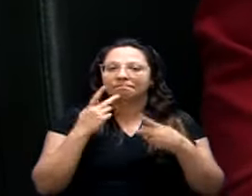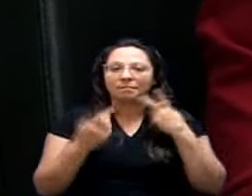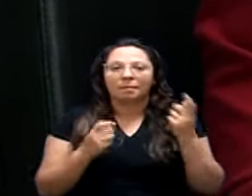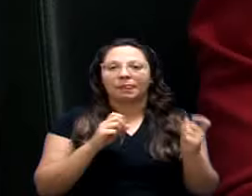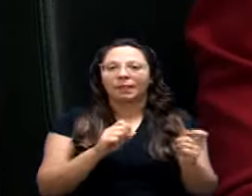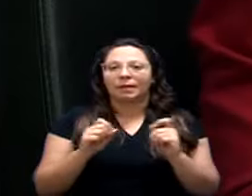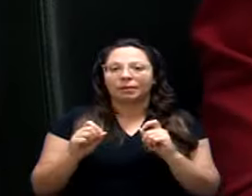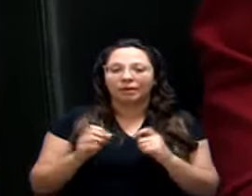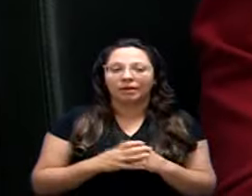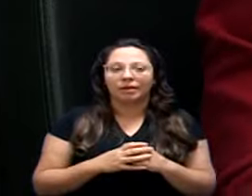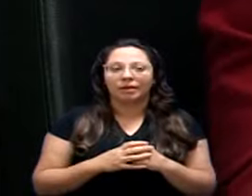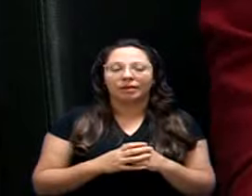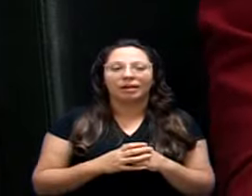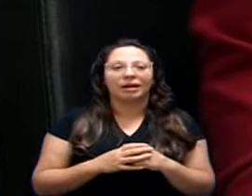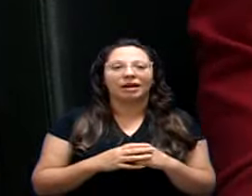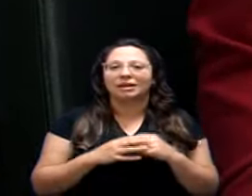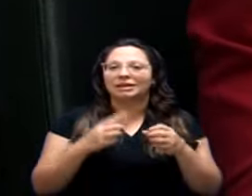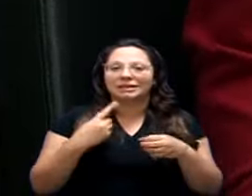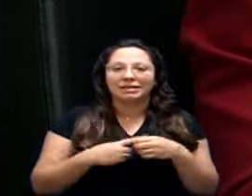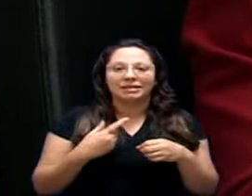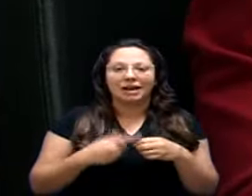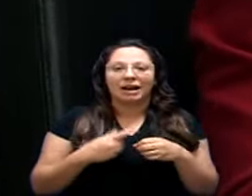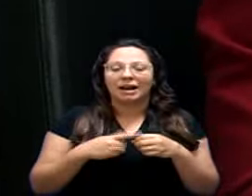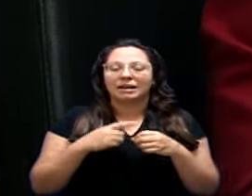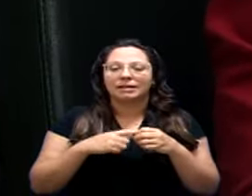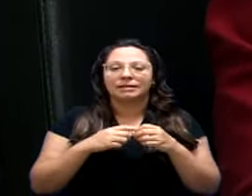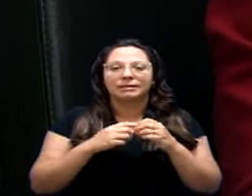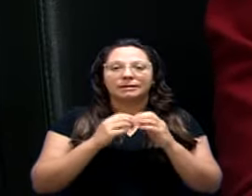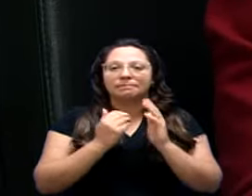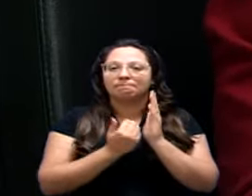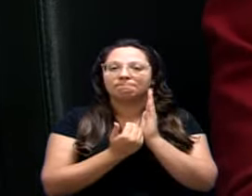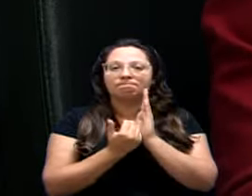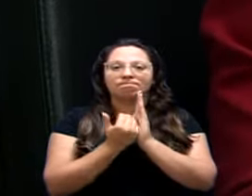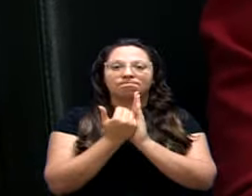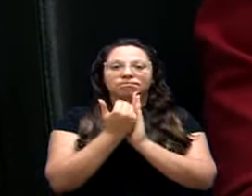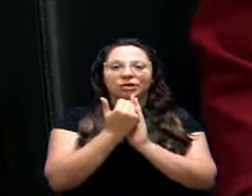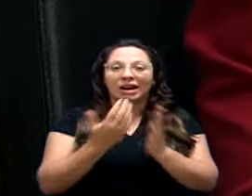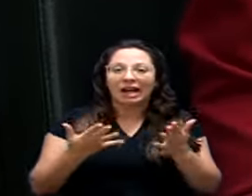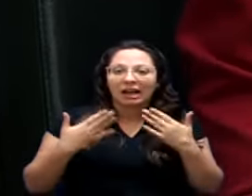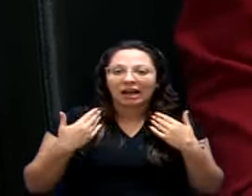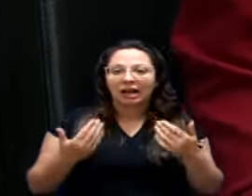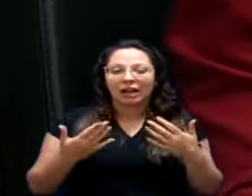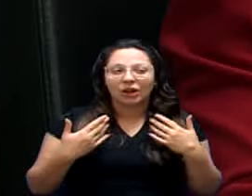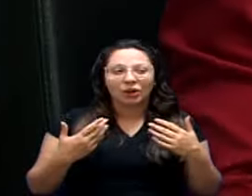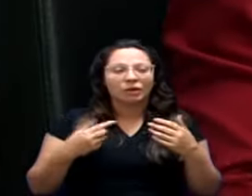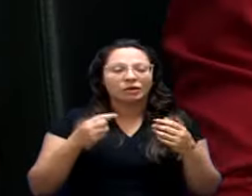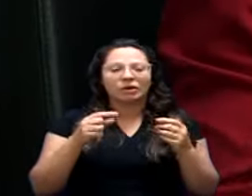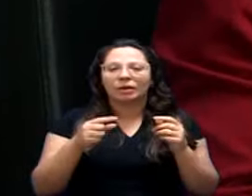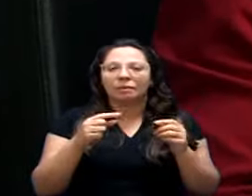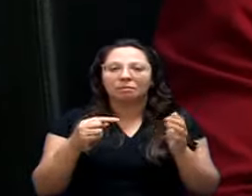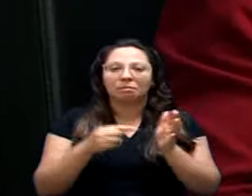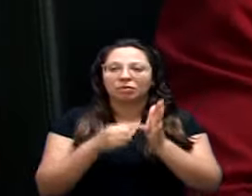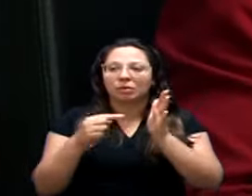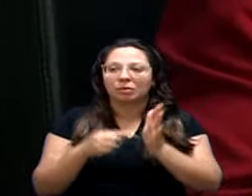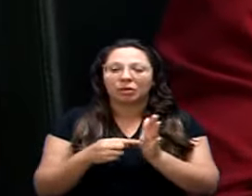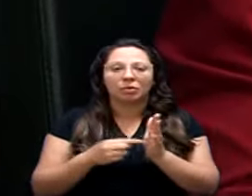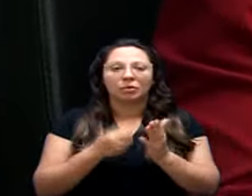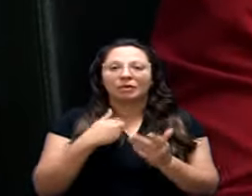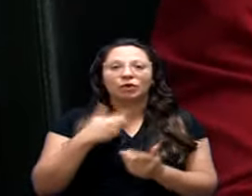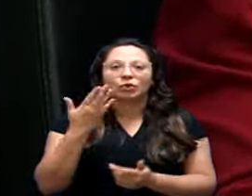impermeável a cidade mais quente mais ilha de calor mais chuvas nesses pontos eu não vi o senhor fala que só depois em